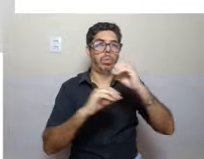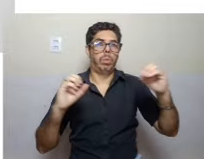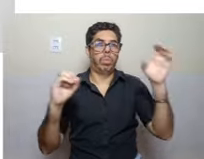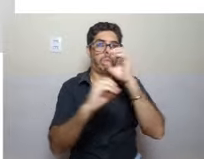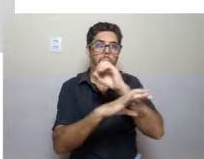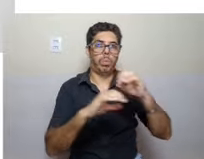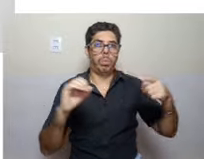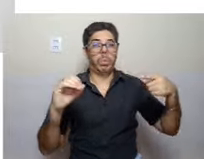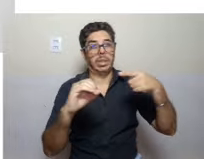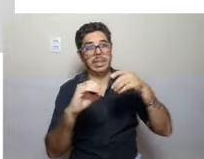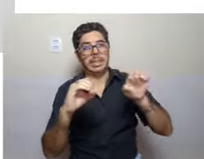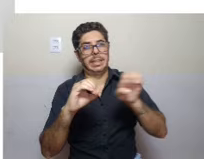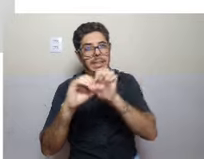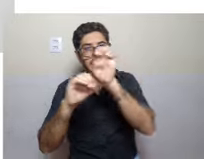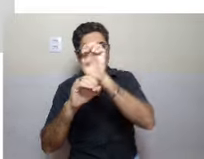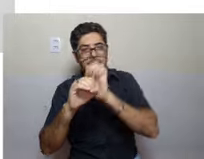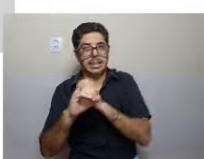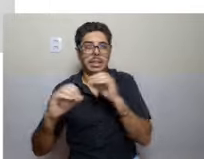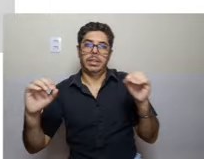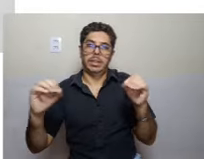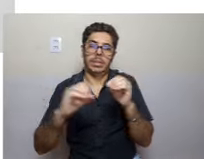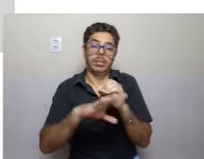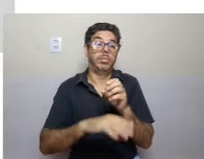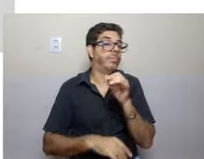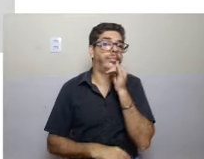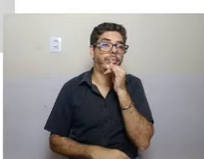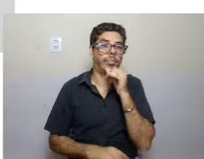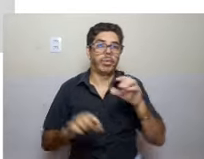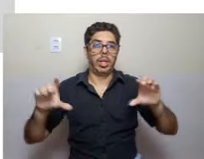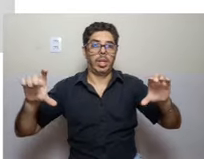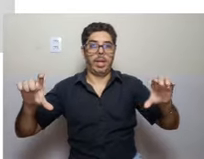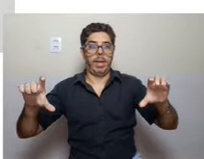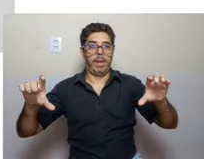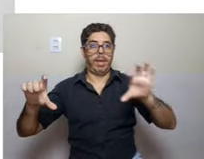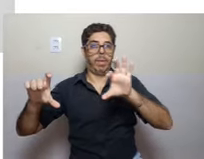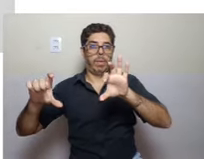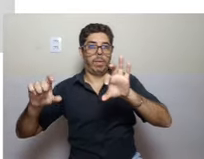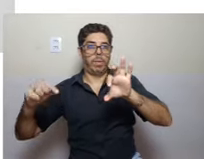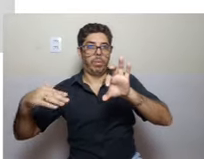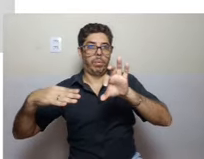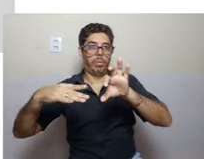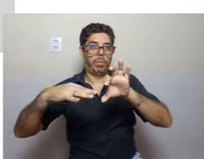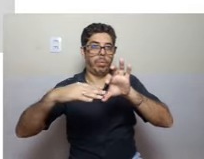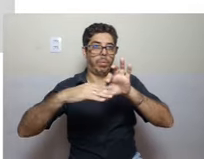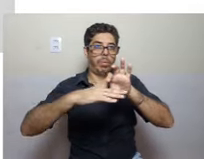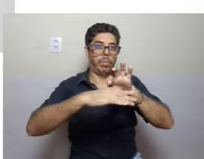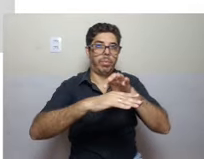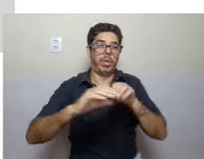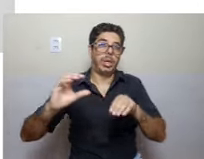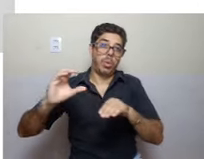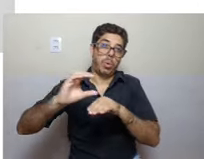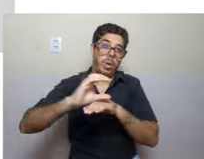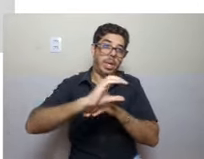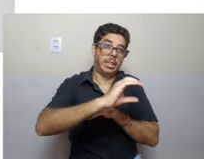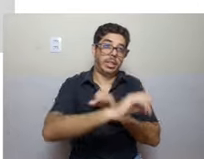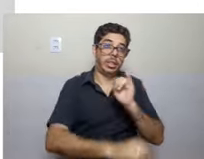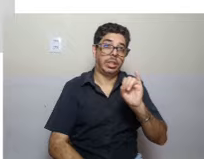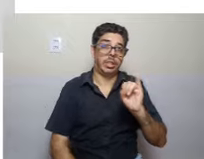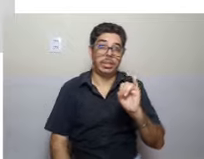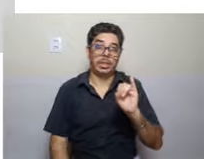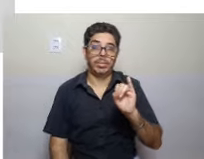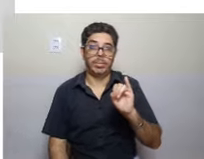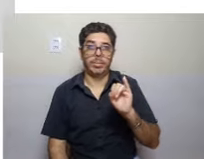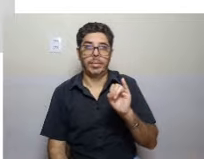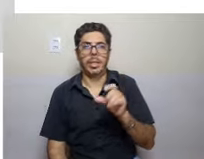toda a sua seção transversal. Suponha que um fio condutor de área A seja percorrido por uma corrente elétrica I.